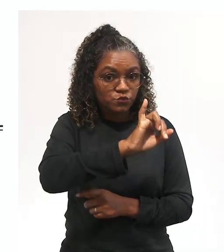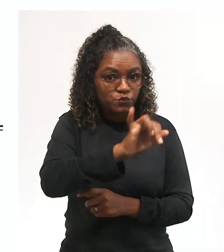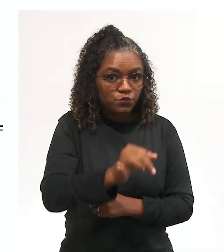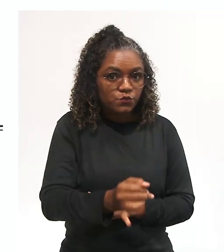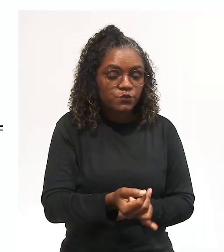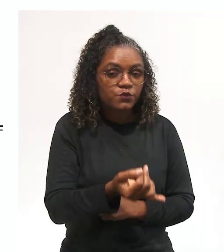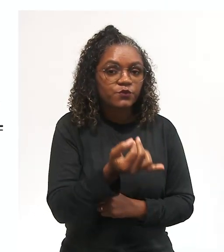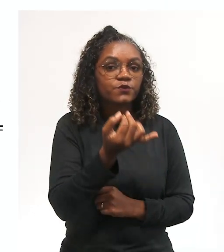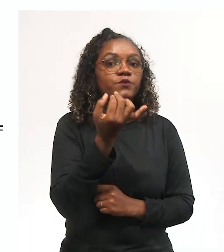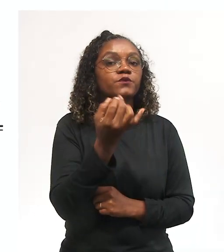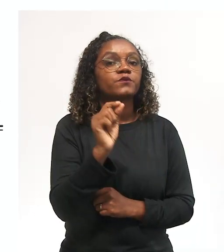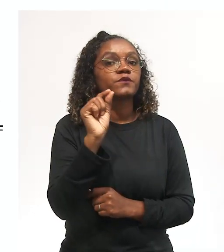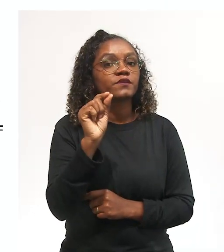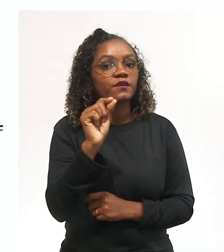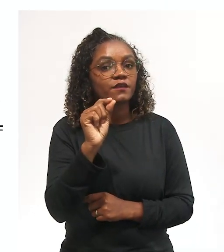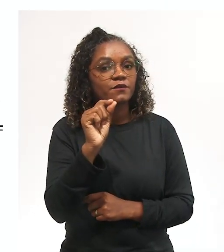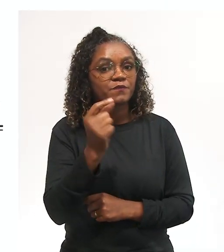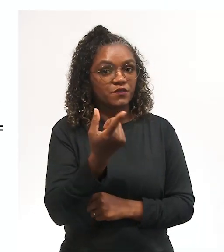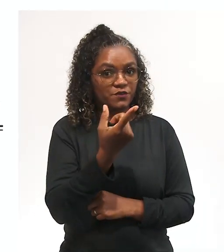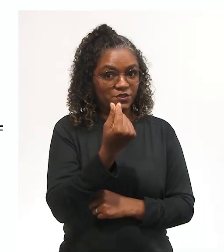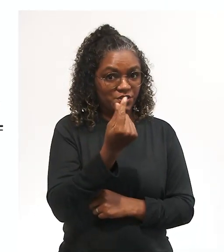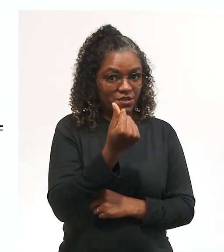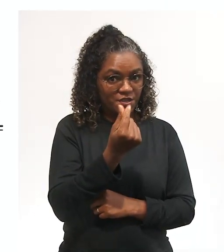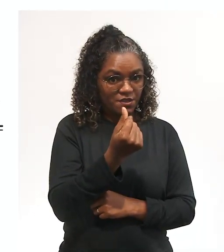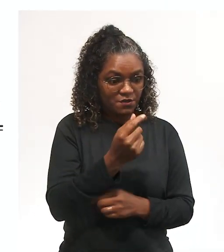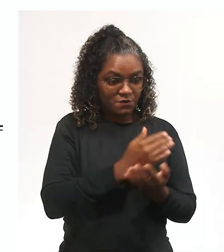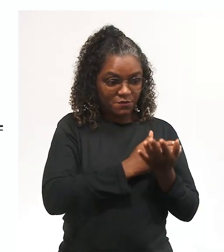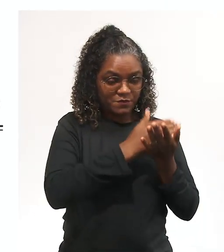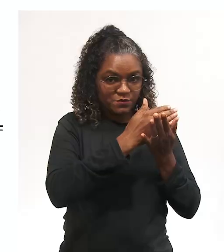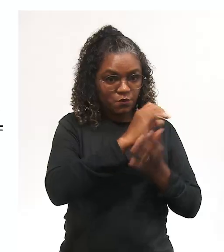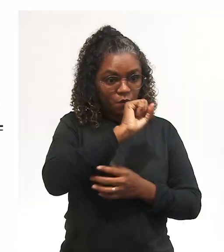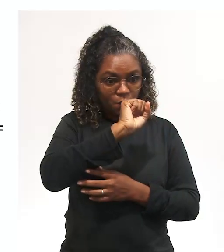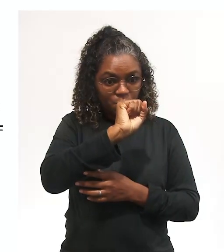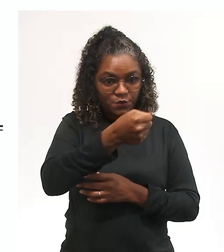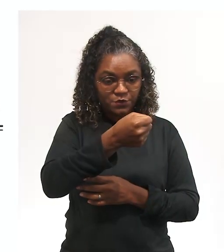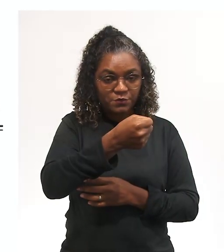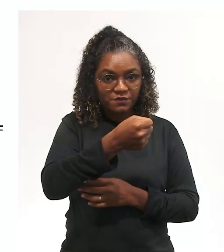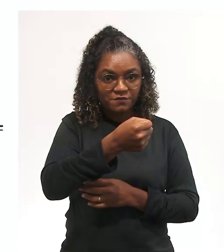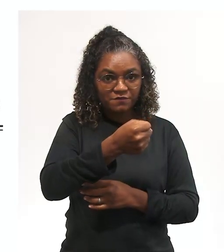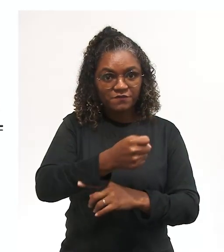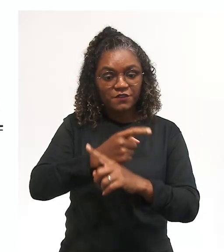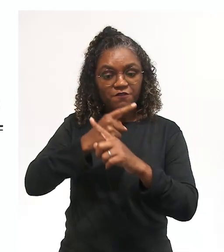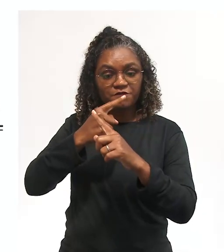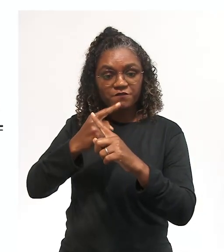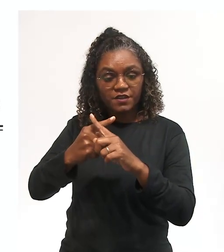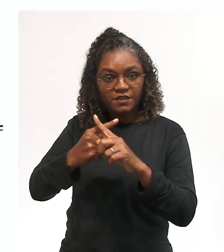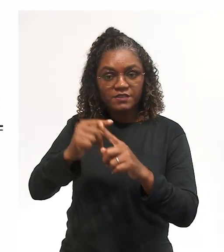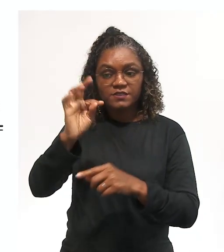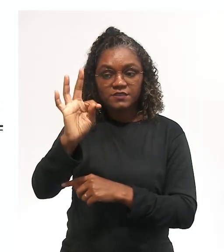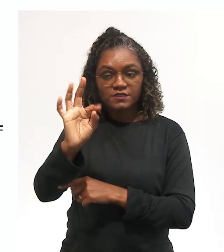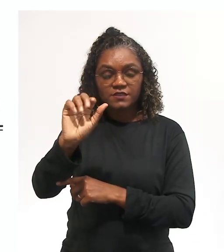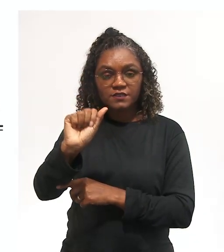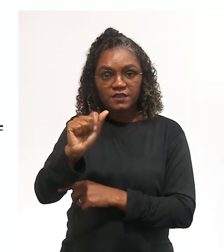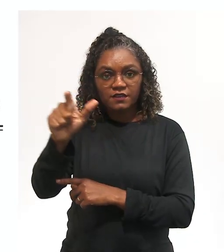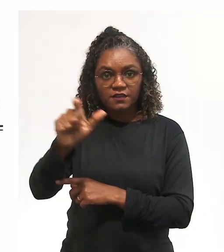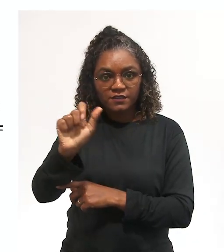é capital, 8.000, vezes a taxa. Repare que a taxa era 2%, passando